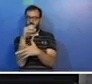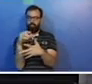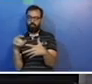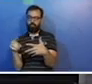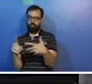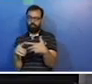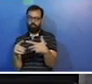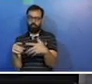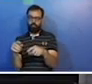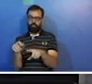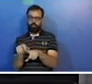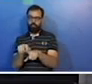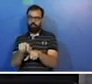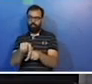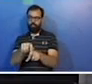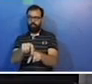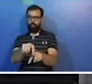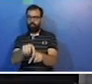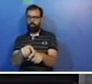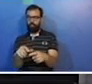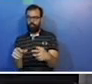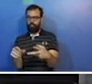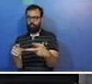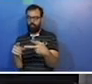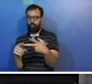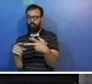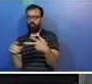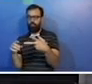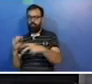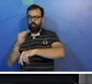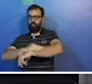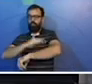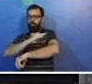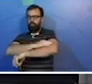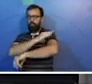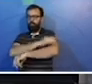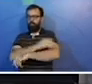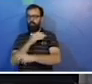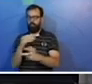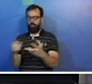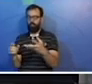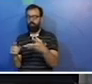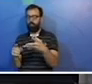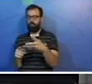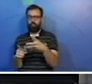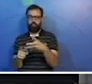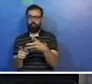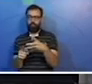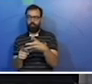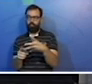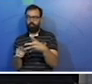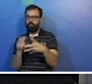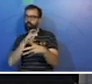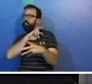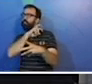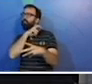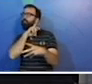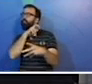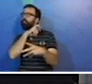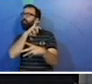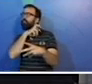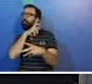aquática, caramujo, a perereca e agora a serpente se alimentando